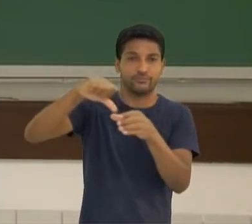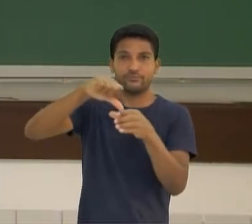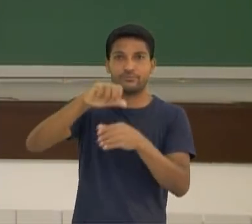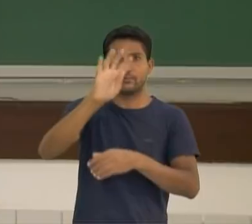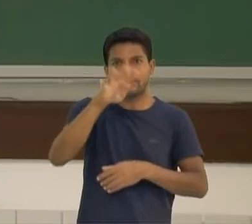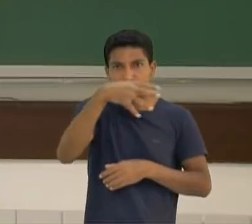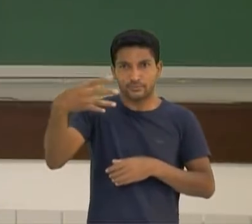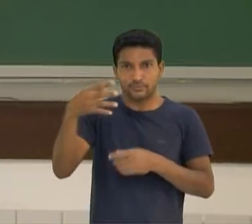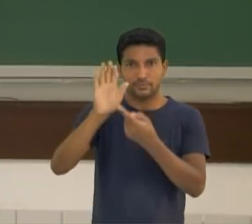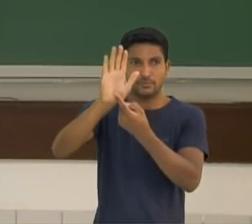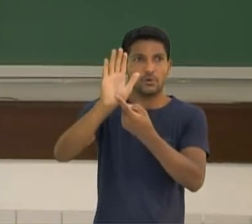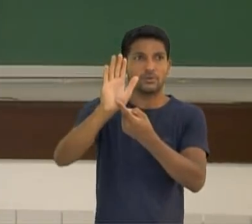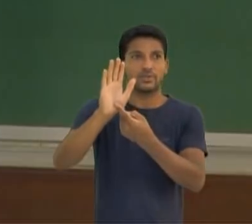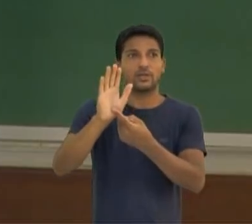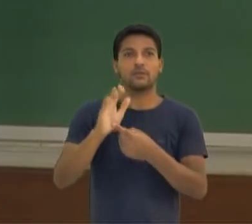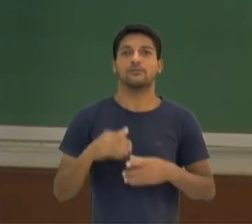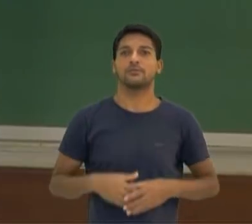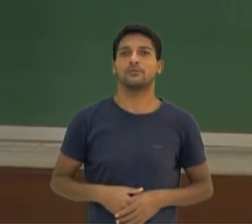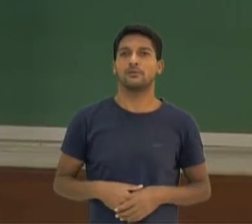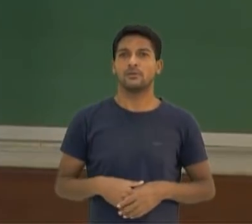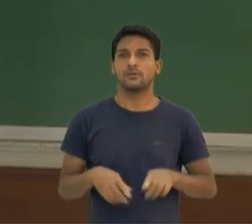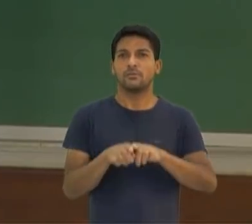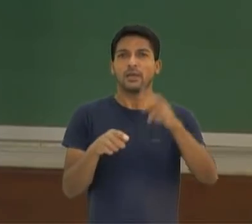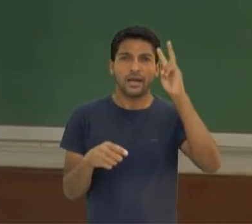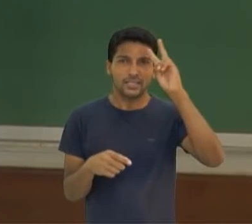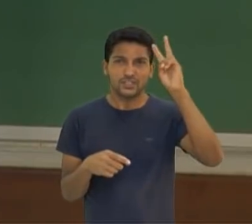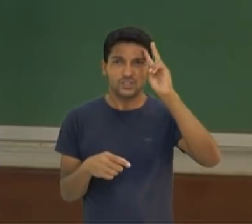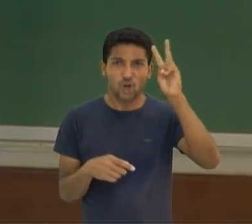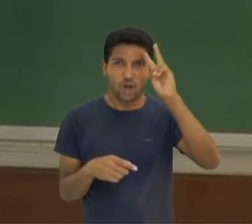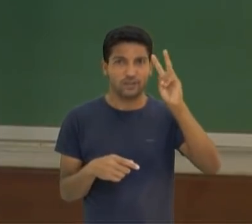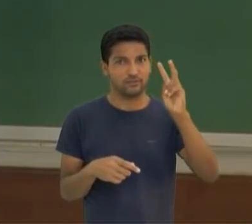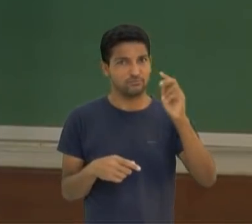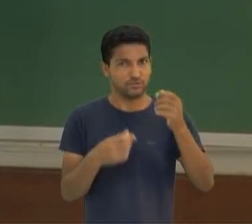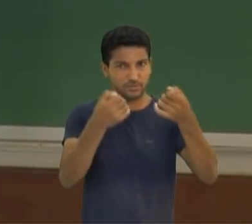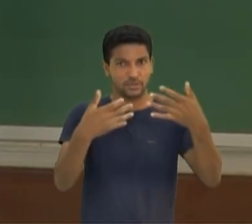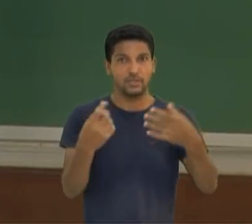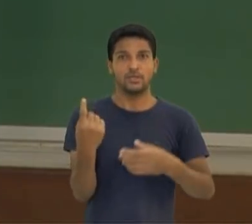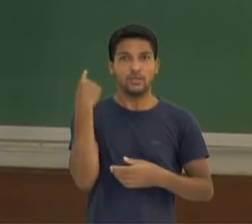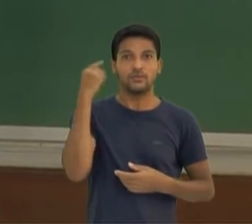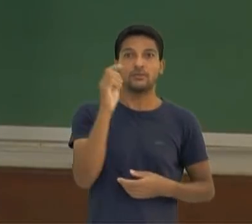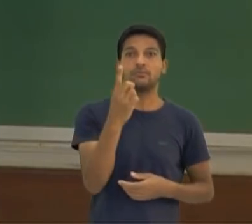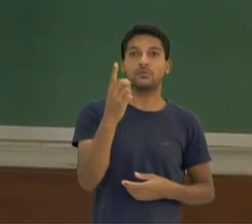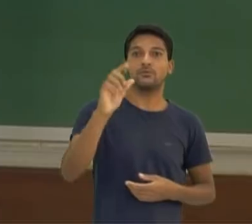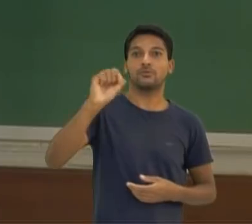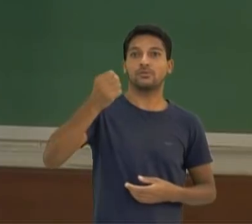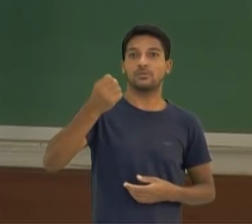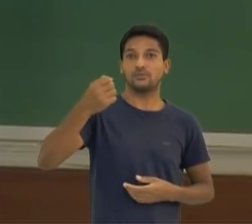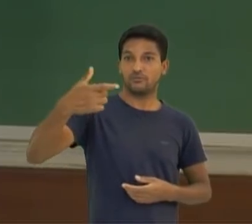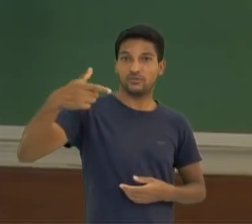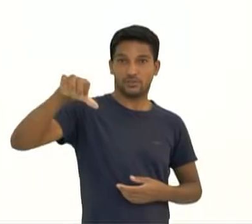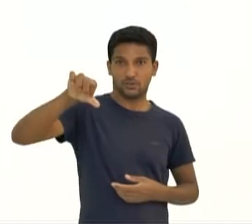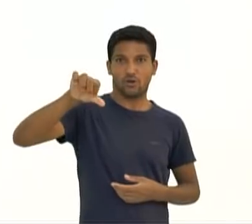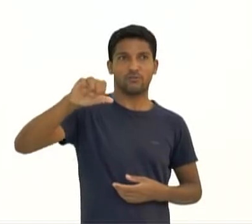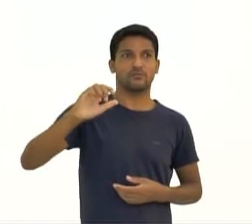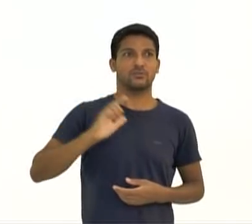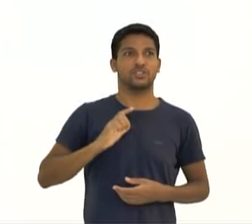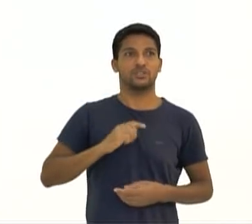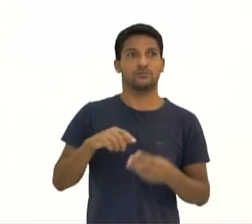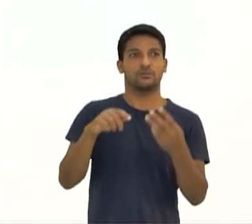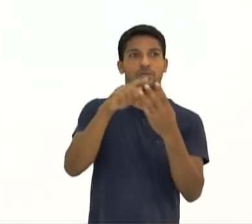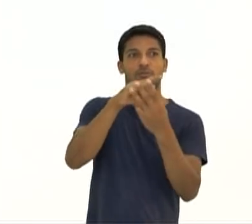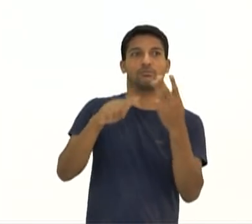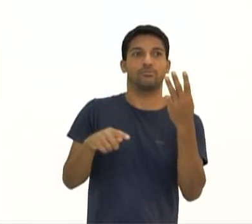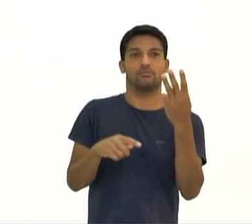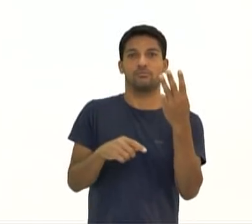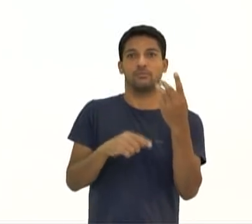das histórias, né? A história da tabela periódica. Em 1829, a lei das tríades, que foi proposta por